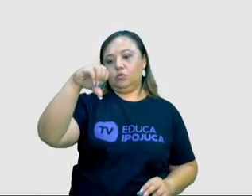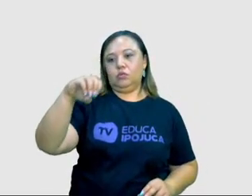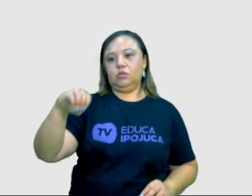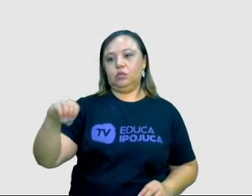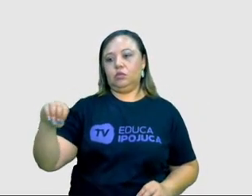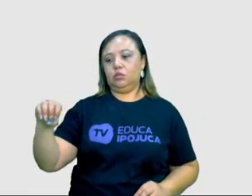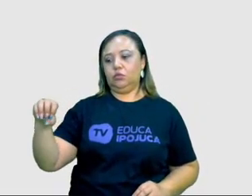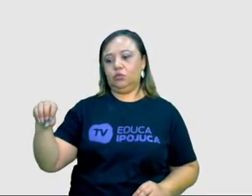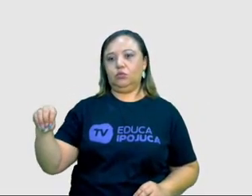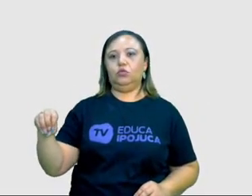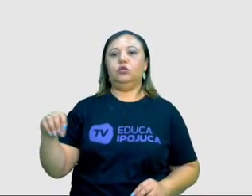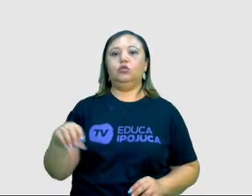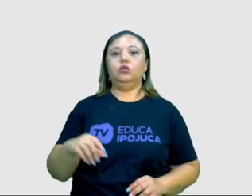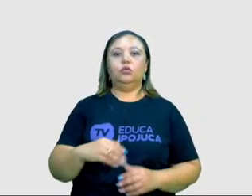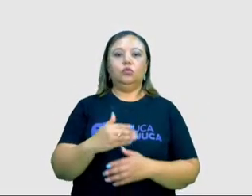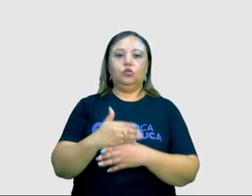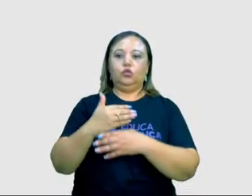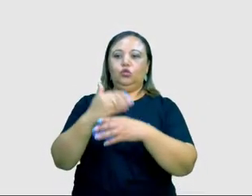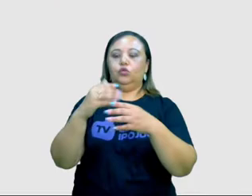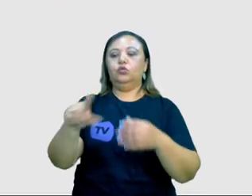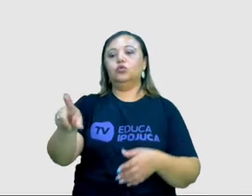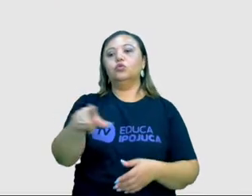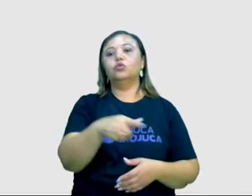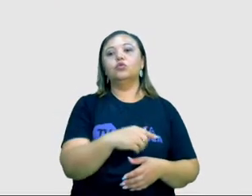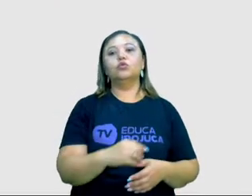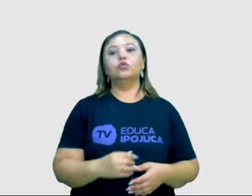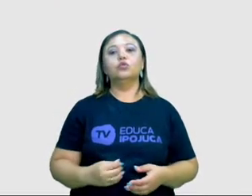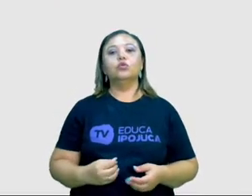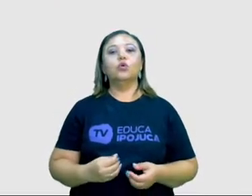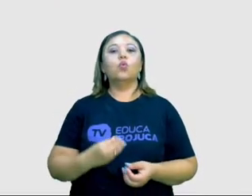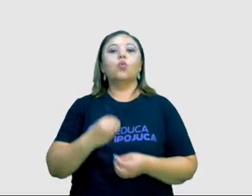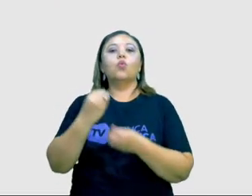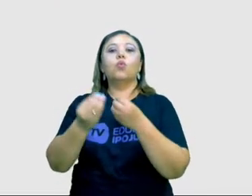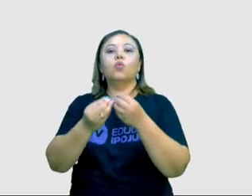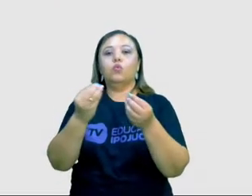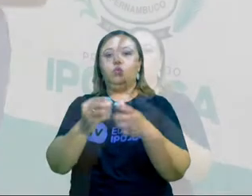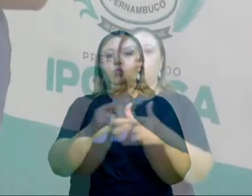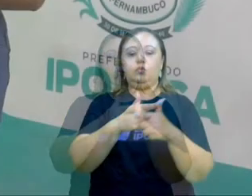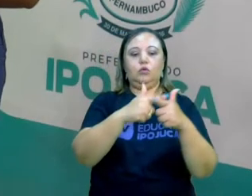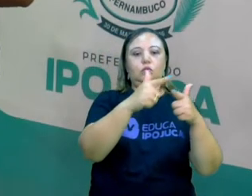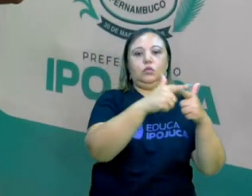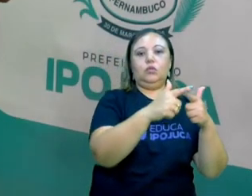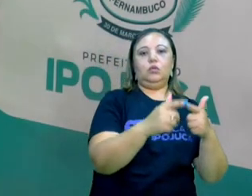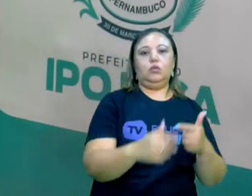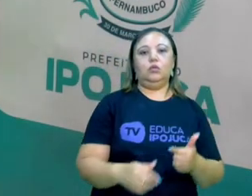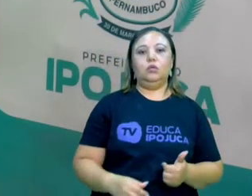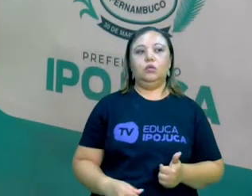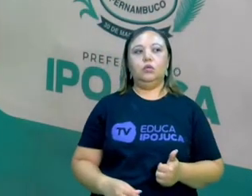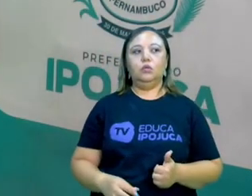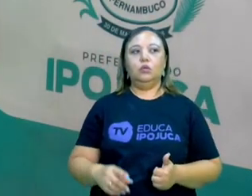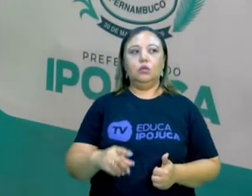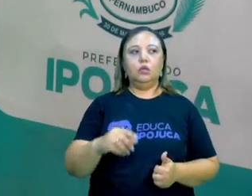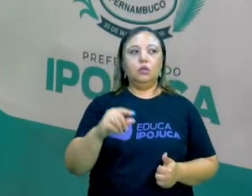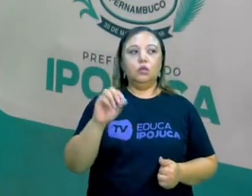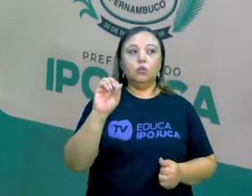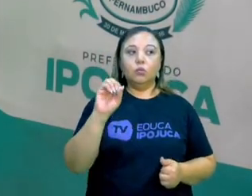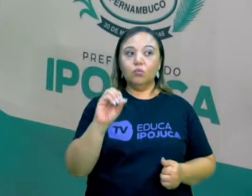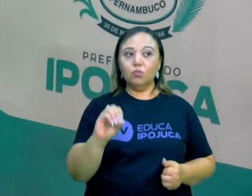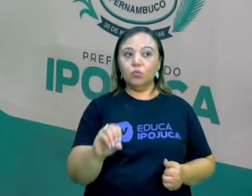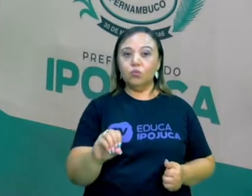poderá ser distribuída? E agora, como a gente deve resolver esse problema? Eu sei que eu recebi